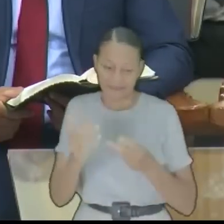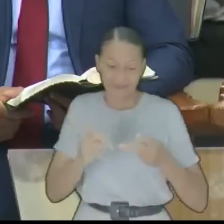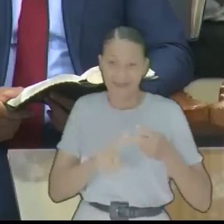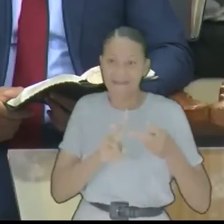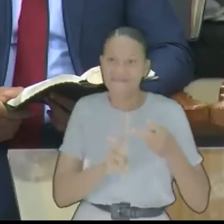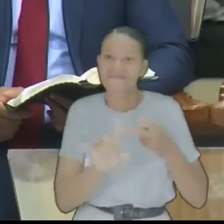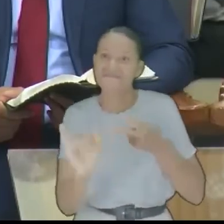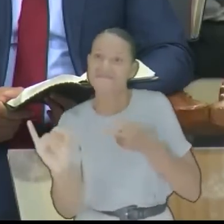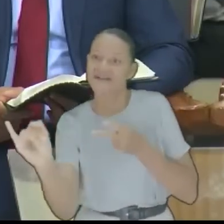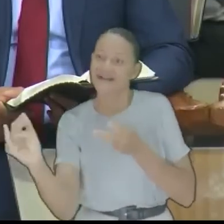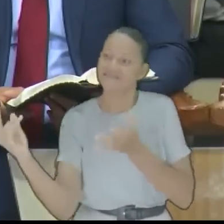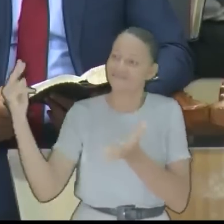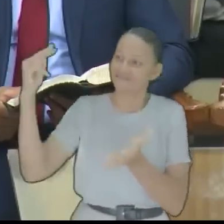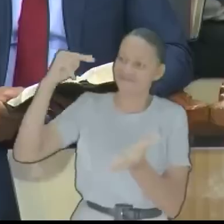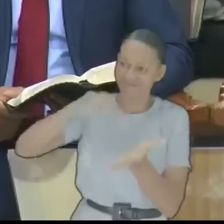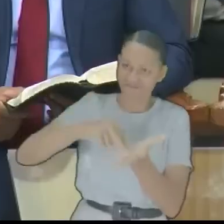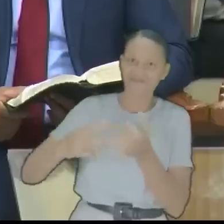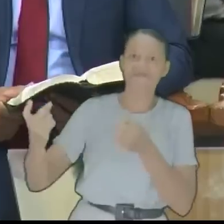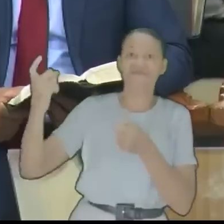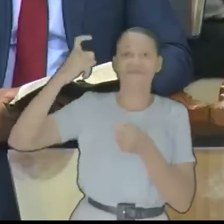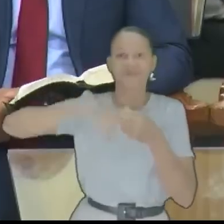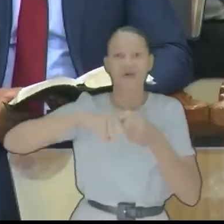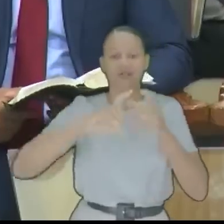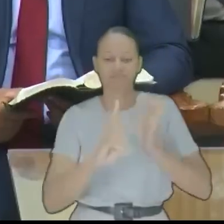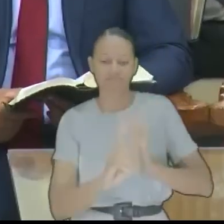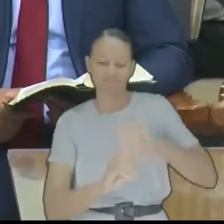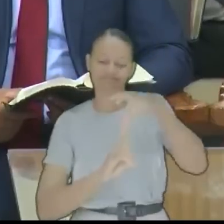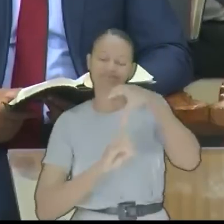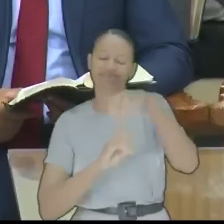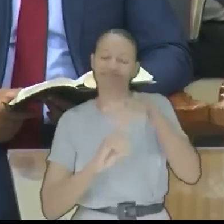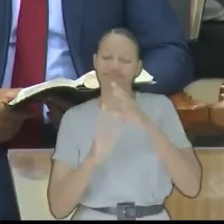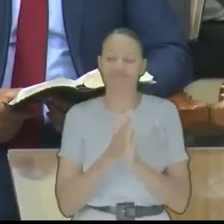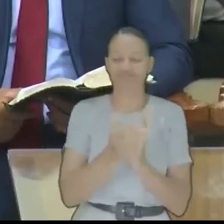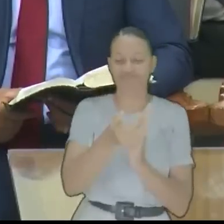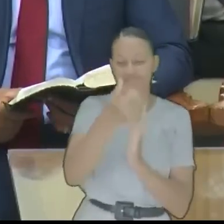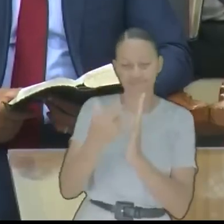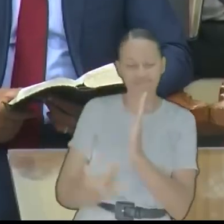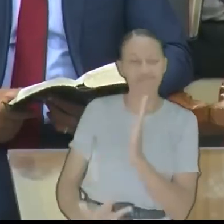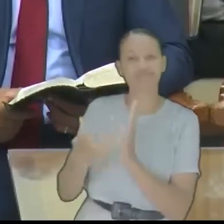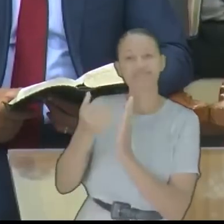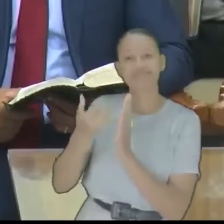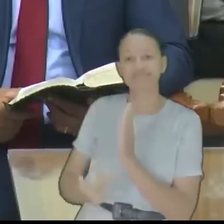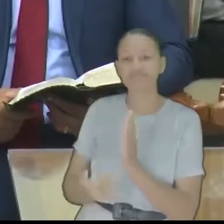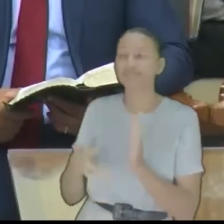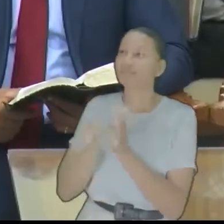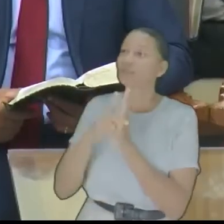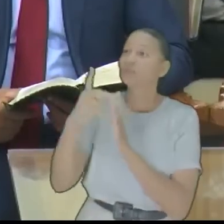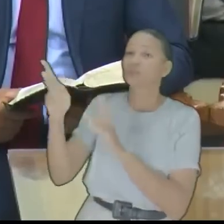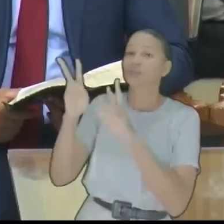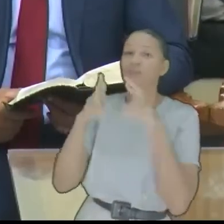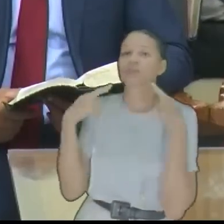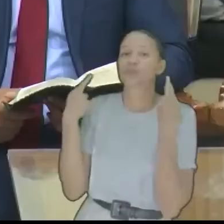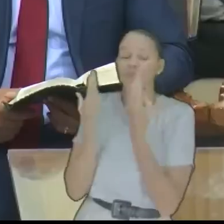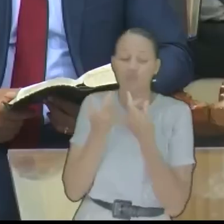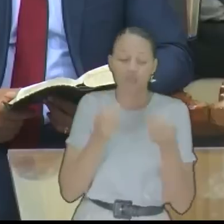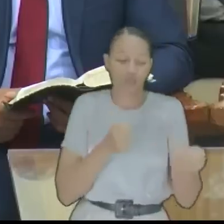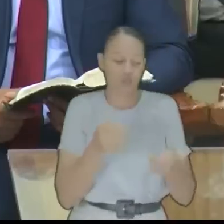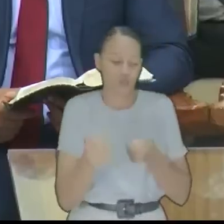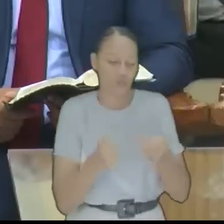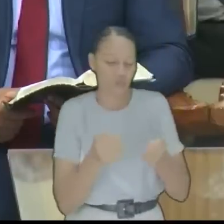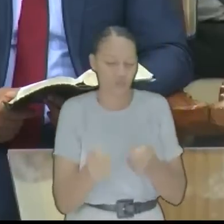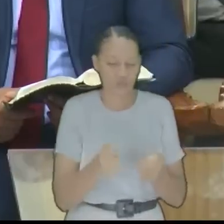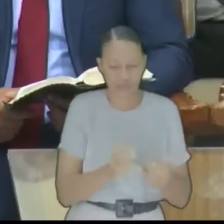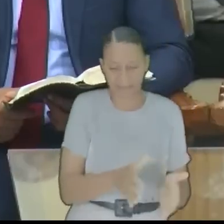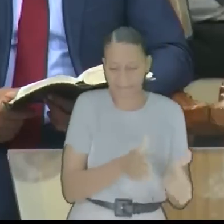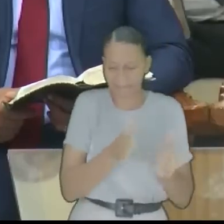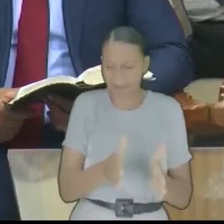para reinar. Ele virá para reinar, a Bíblia diz que o seu reino dominará de mar a